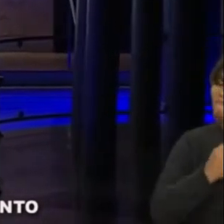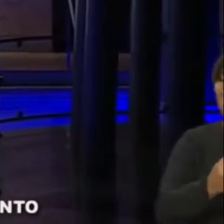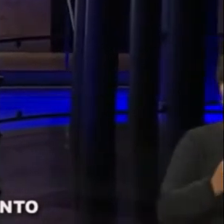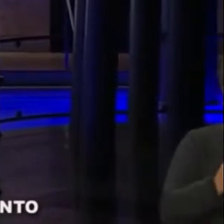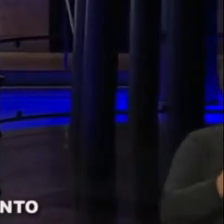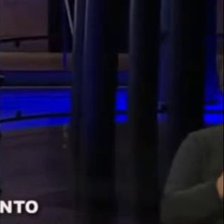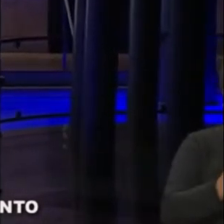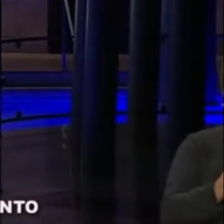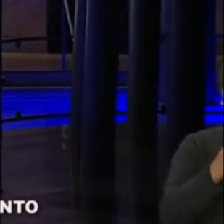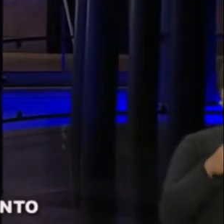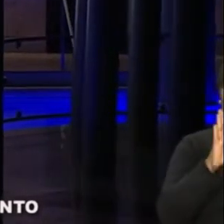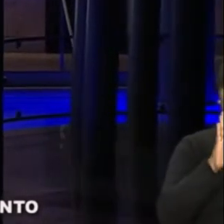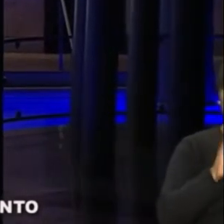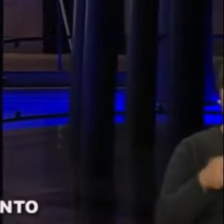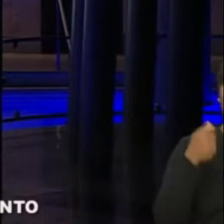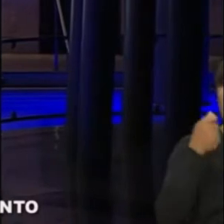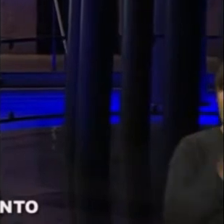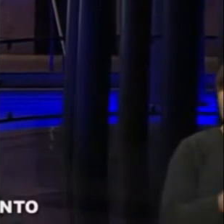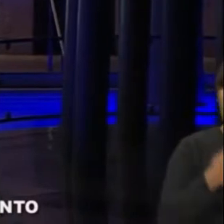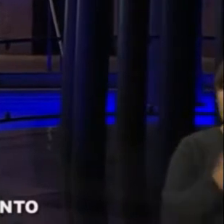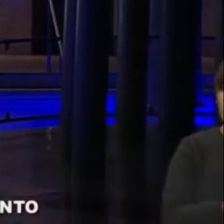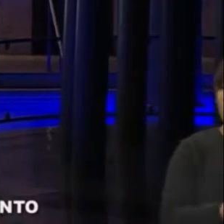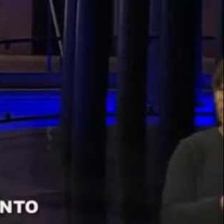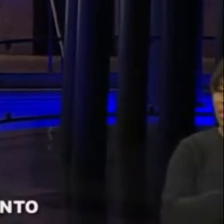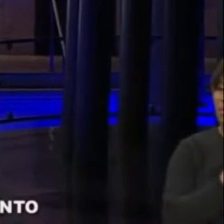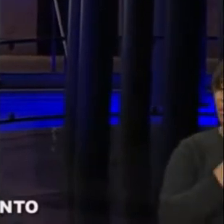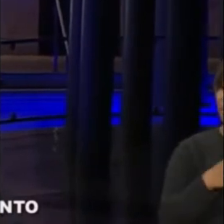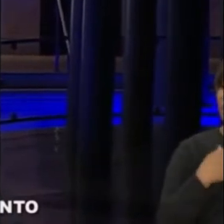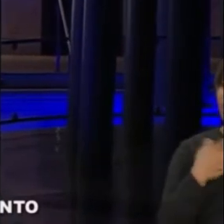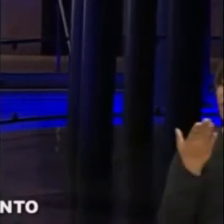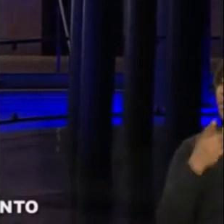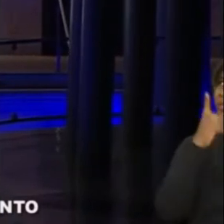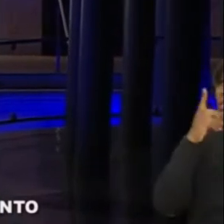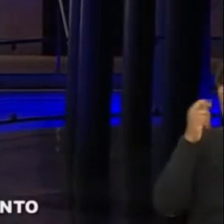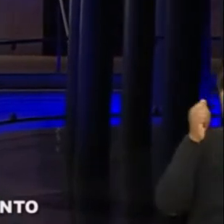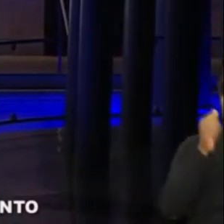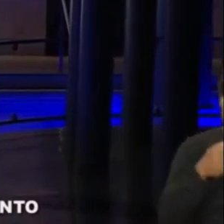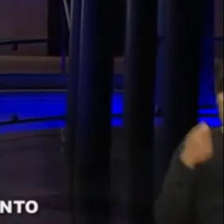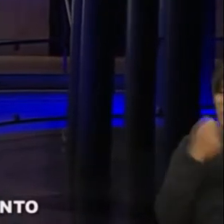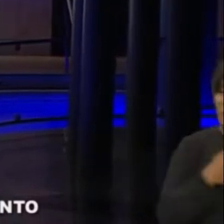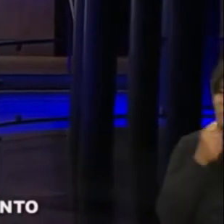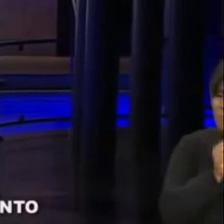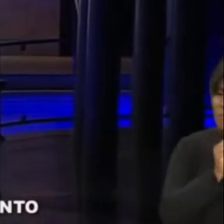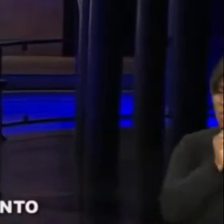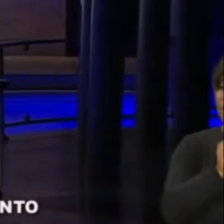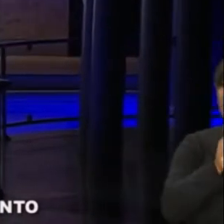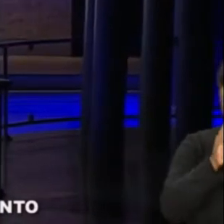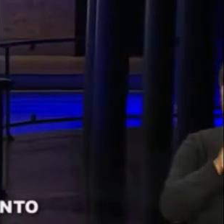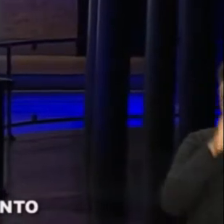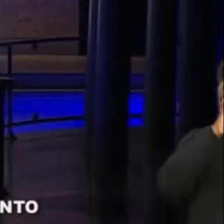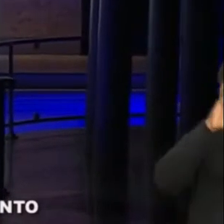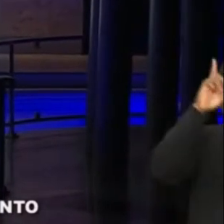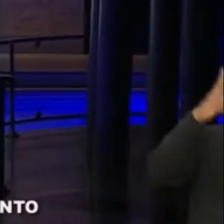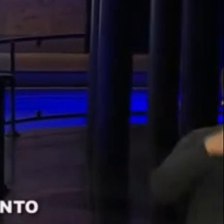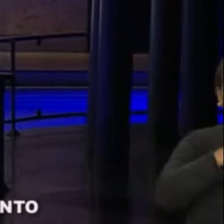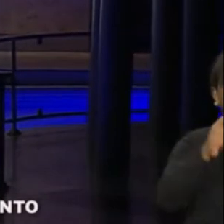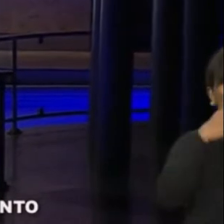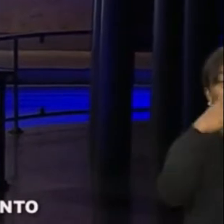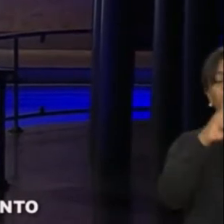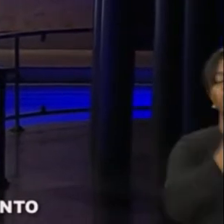Você sempre foi um lutador na vida. Lute com Deus. Luta e deixe Ele prevalecer.